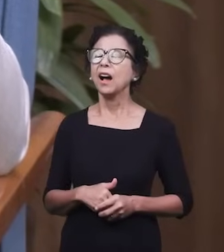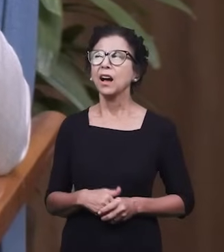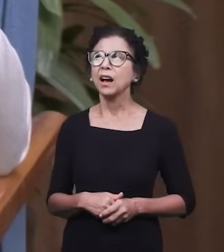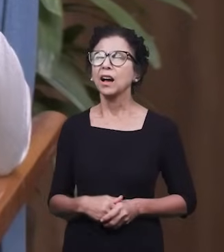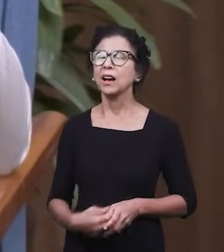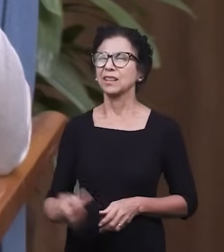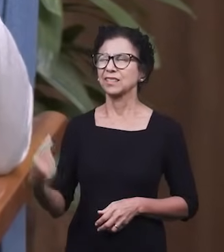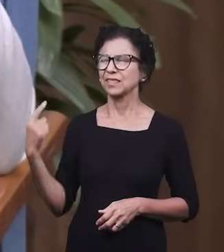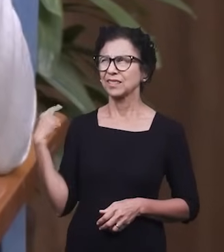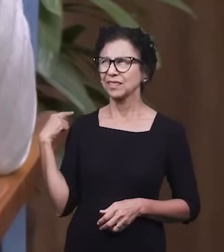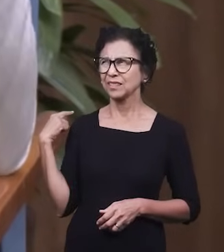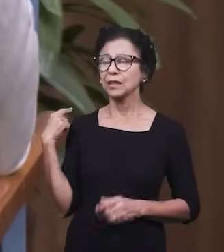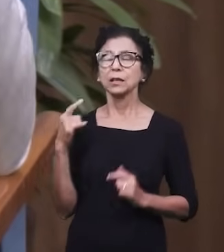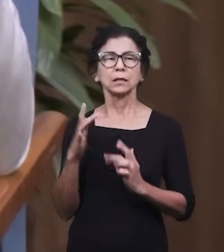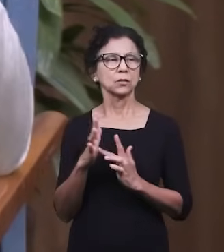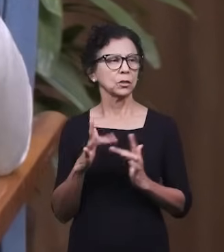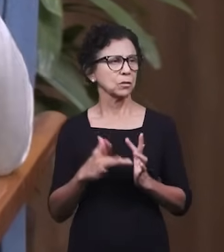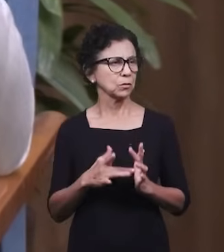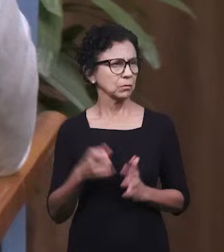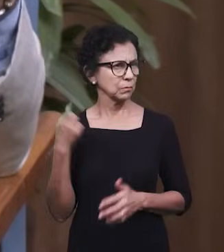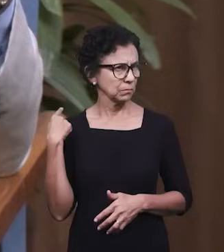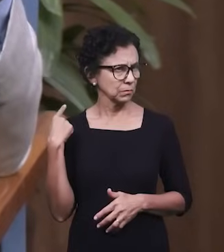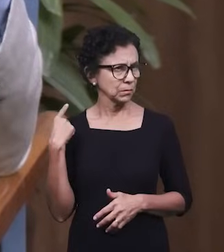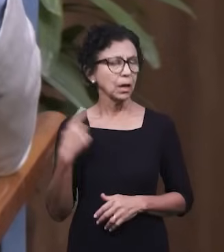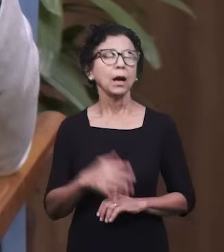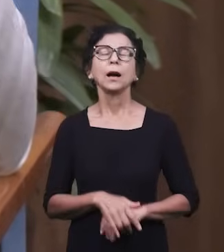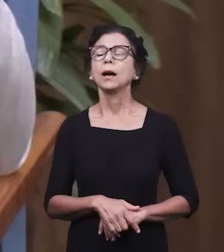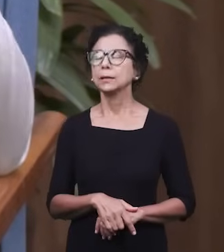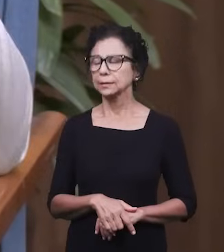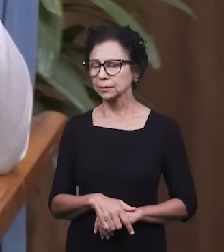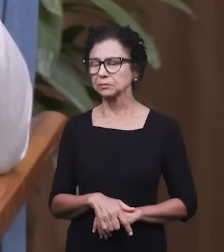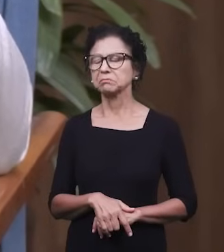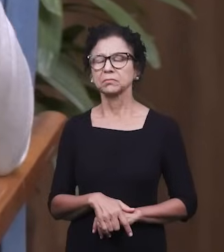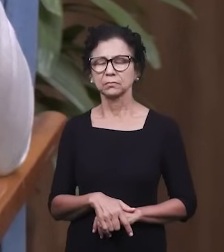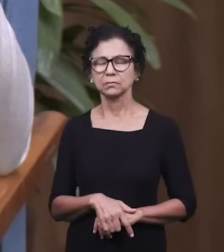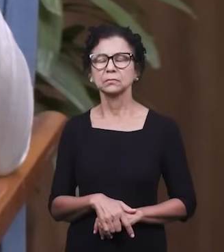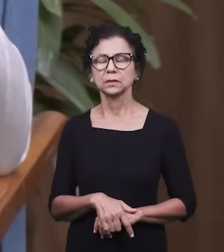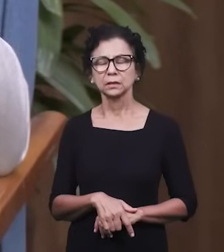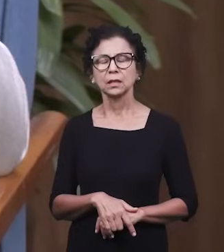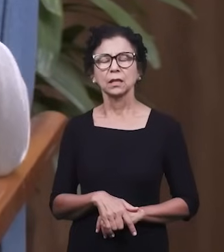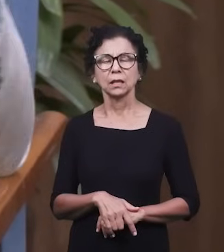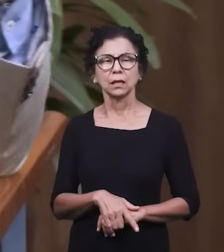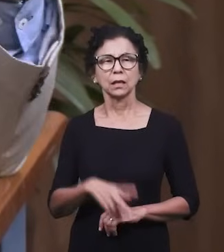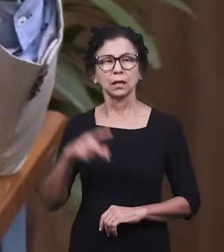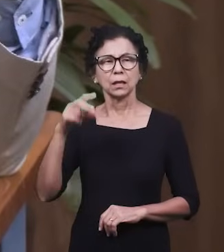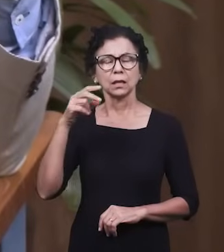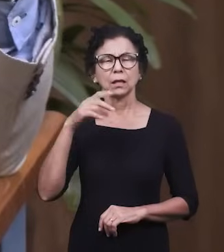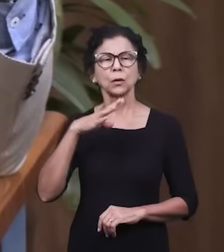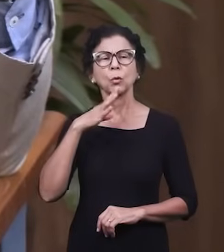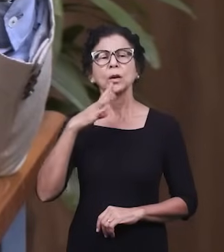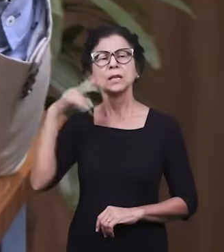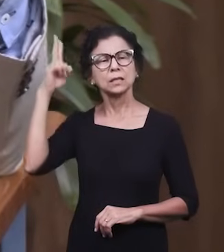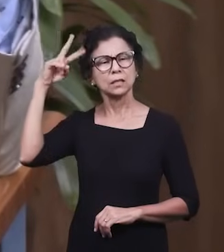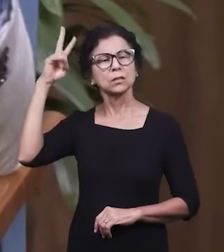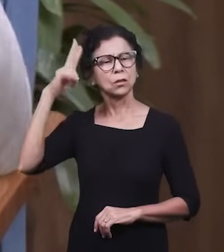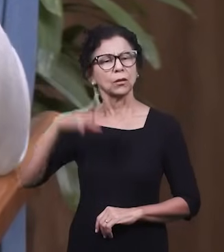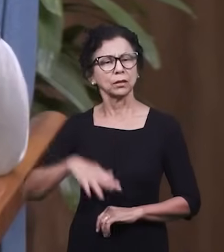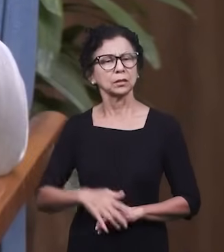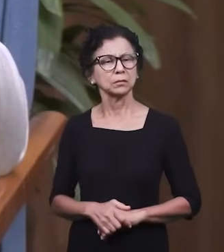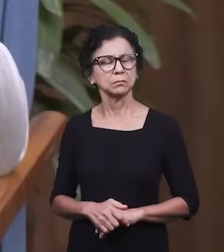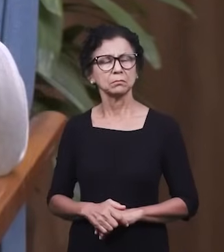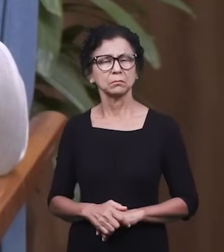ou pior, quem foi Jesus. Aí é pior ainda. Né? Porque para essas pessoas tudo acabou na cruz do Calvário. É isso